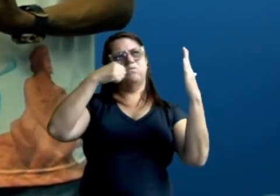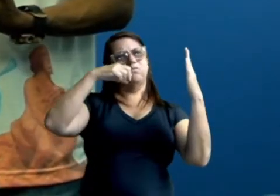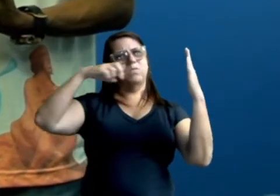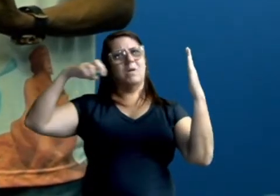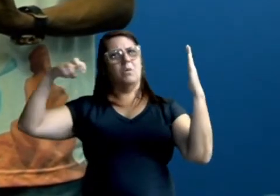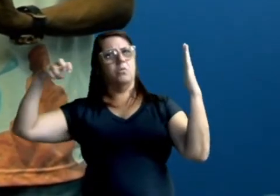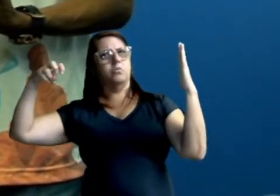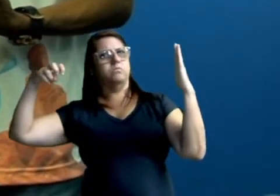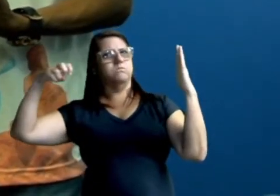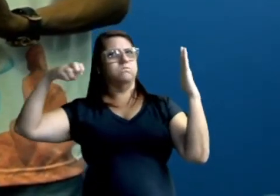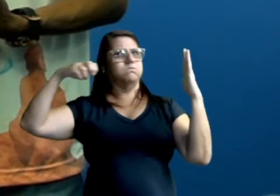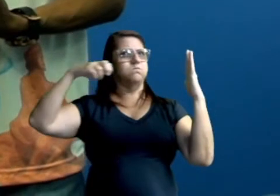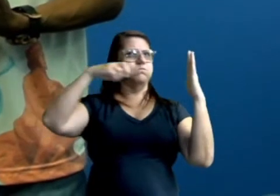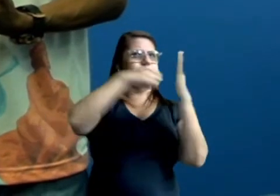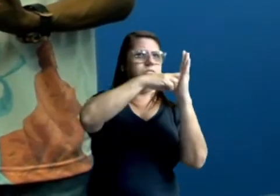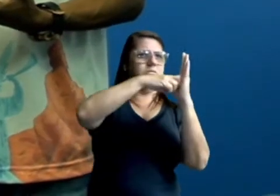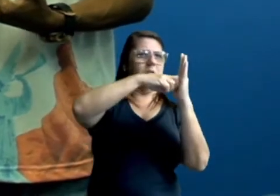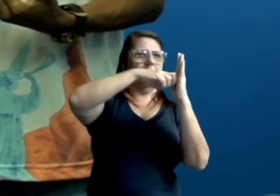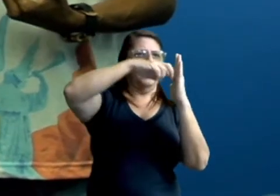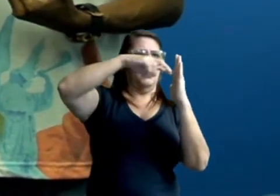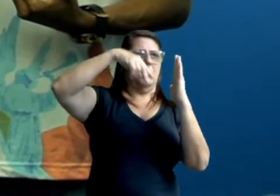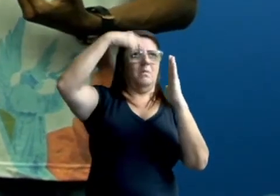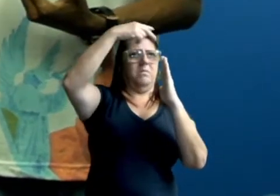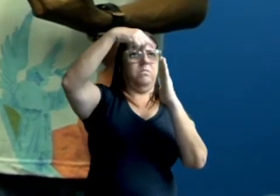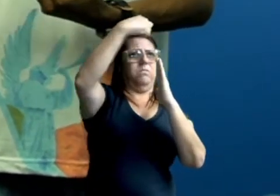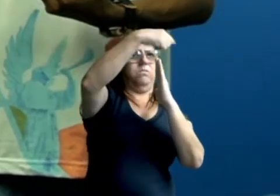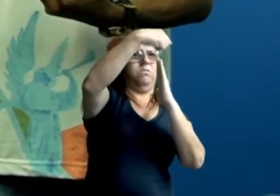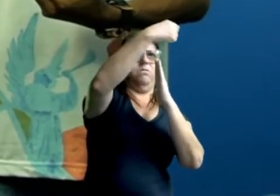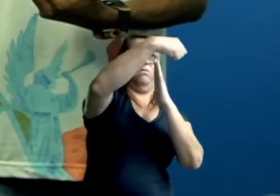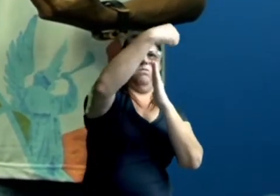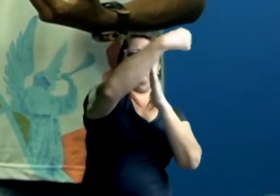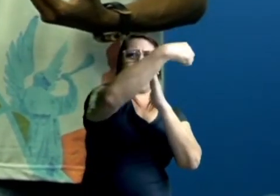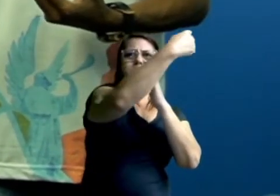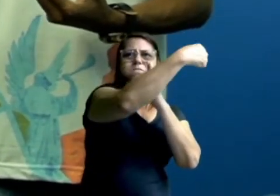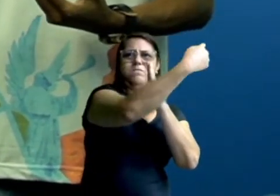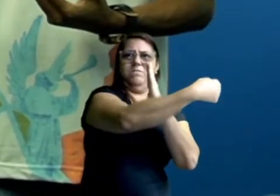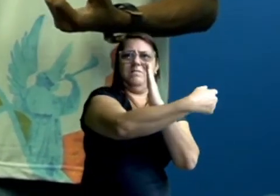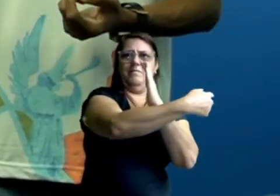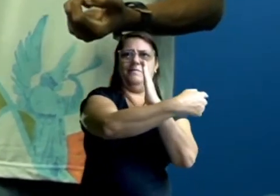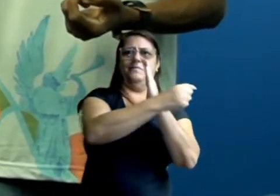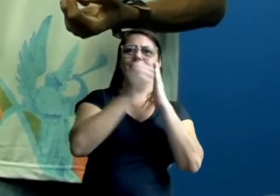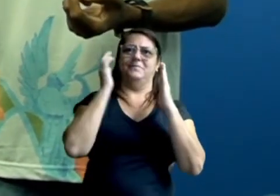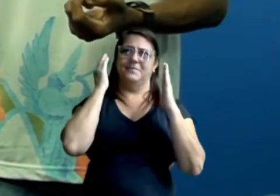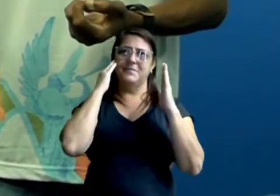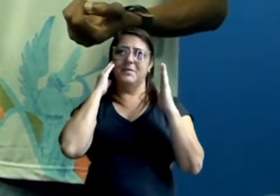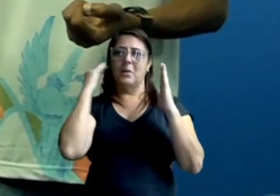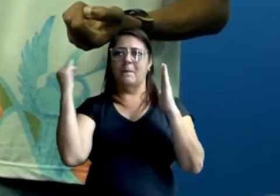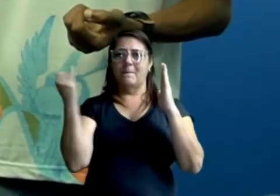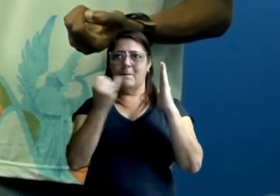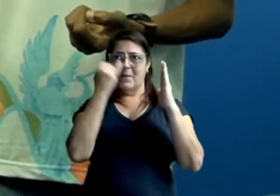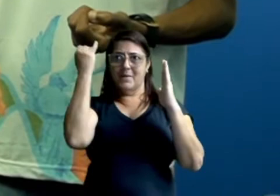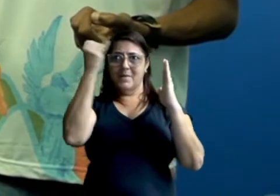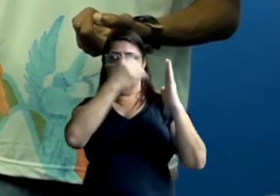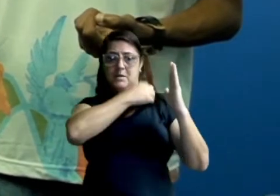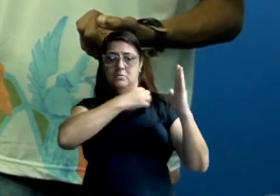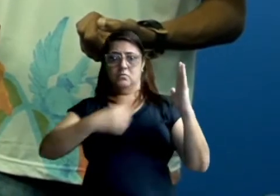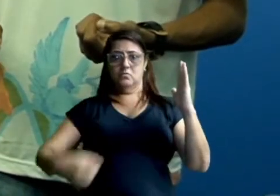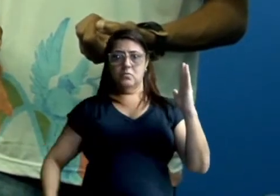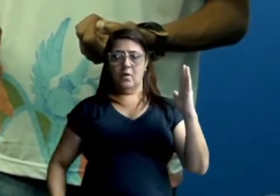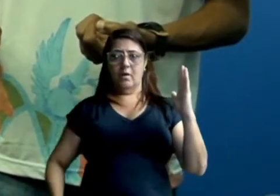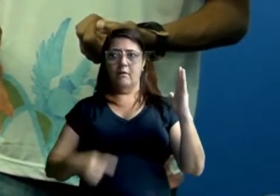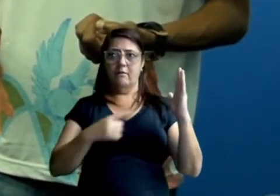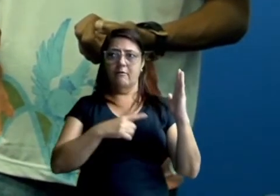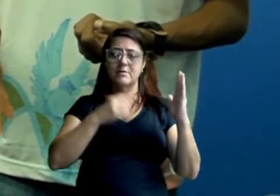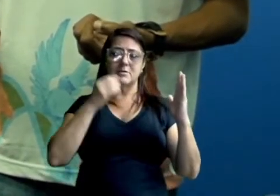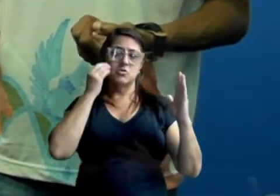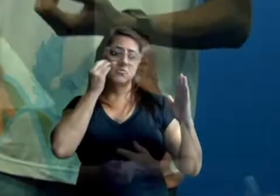está em repouso, você tende a permanecer em repouso. Beleza? Vamos ver aqui num experimento aqui para ver como é que